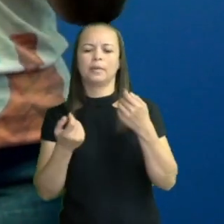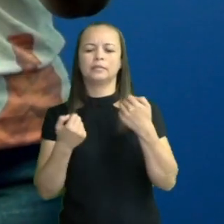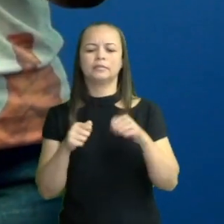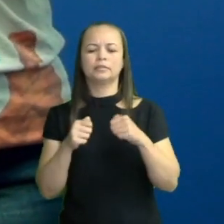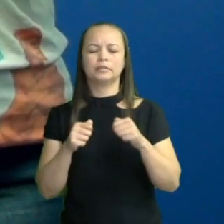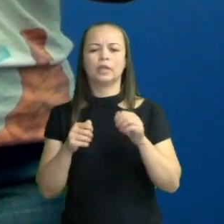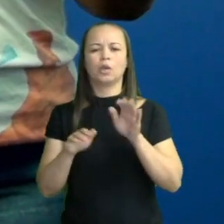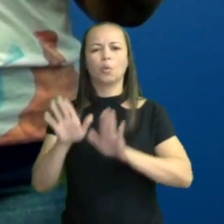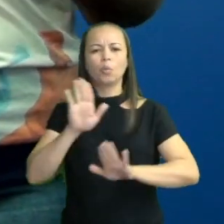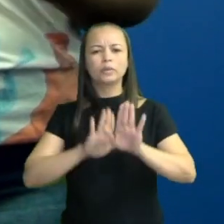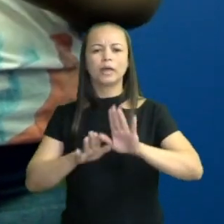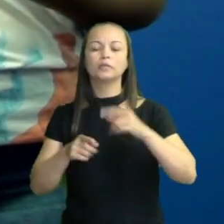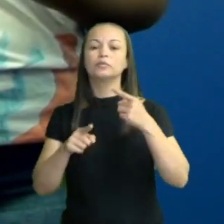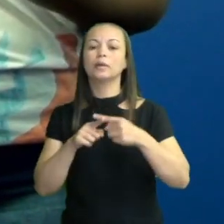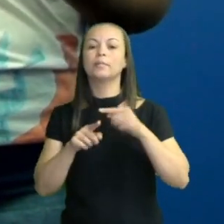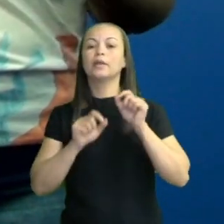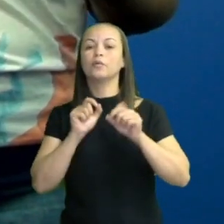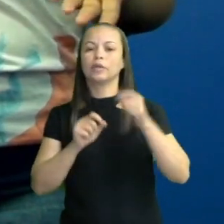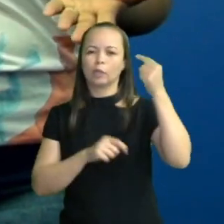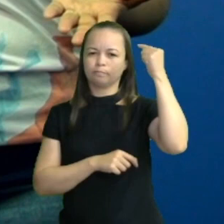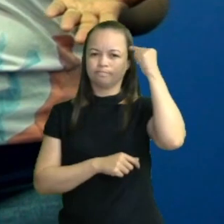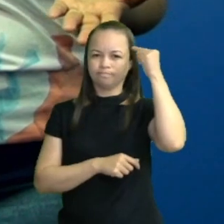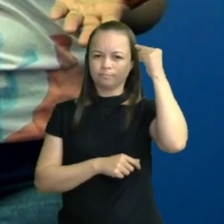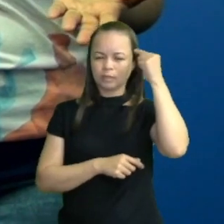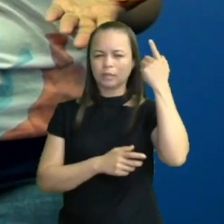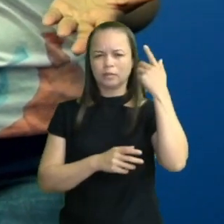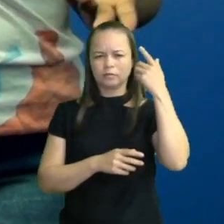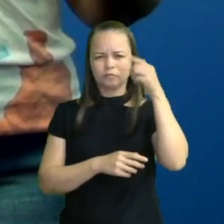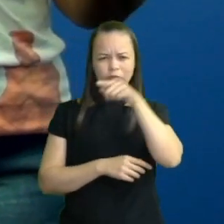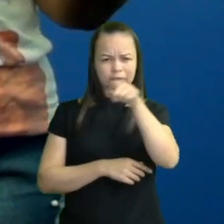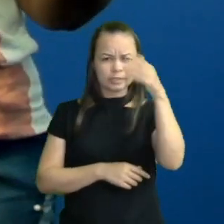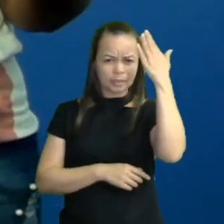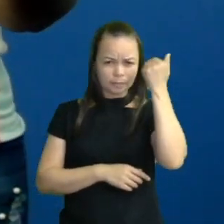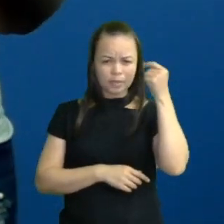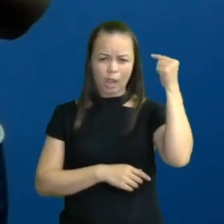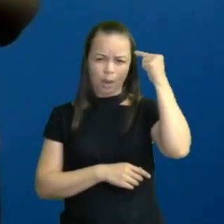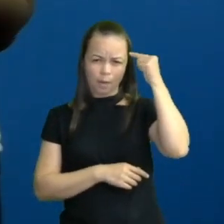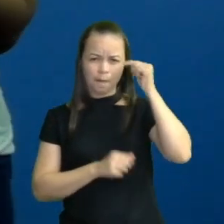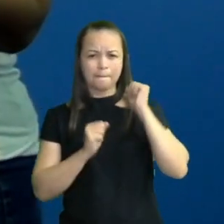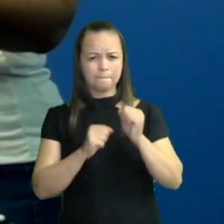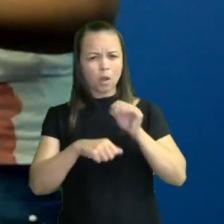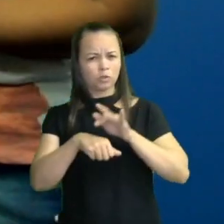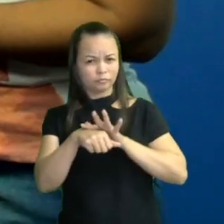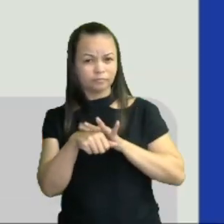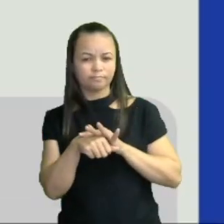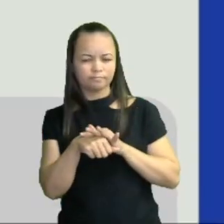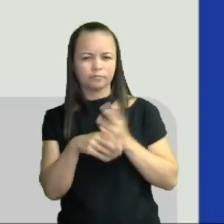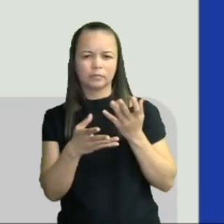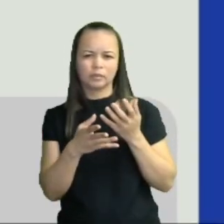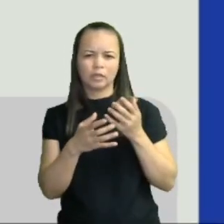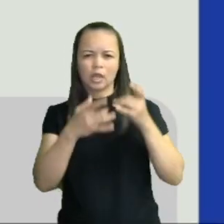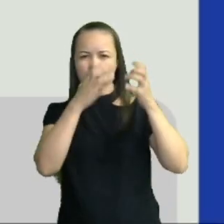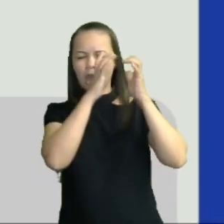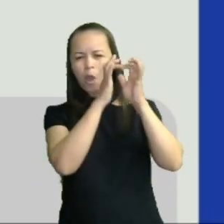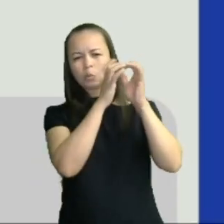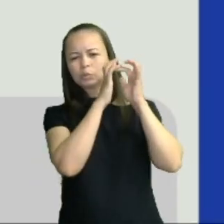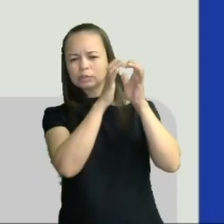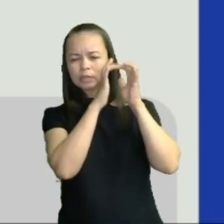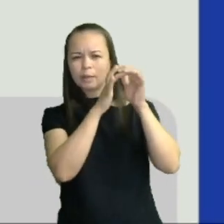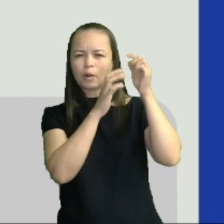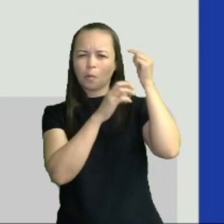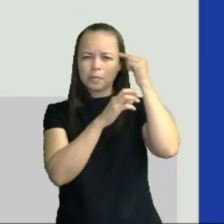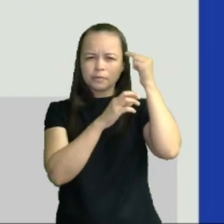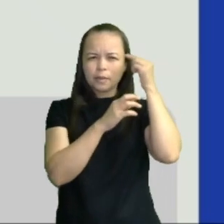mente. Você sabia que a sua mente pode adoecer? Isso mesmo. O que é o nosso cérebro? O cérebro é o pensamento,